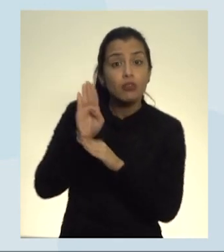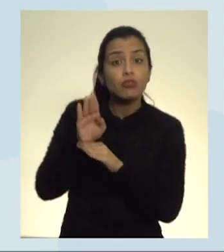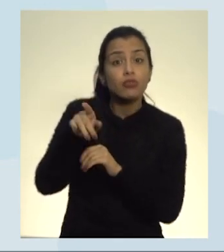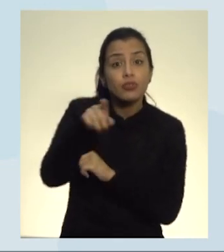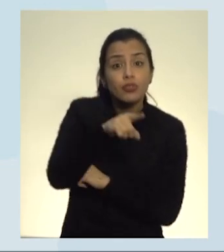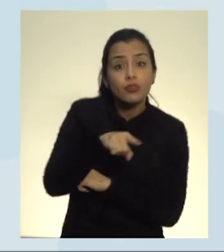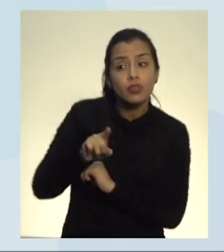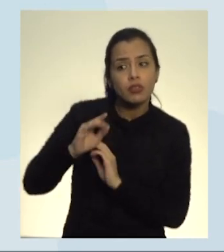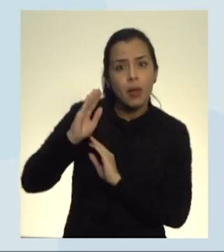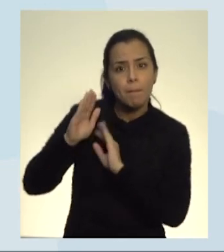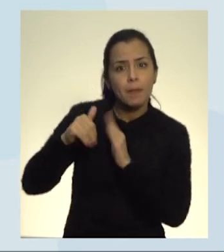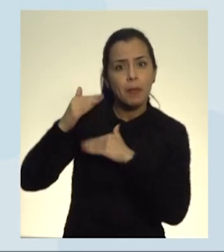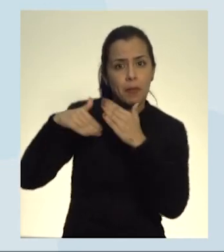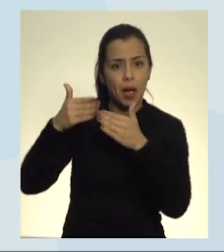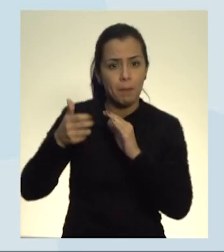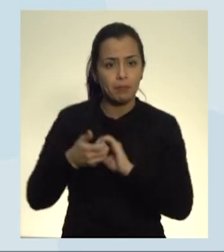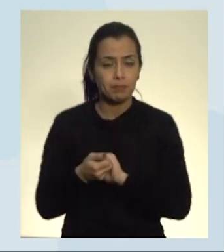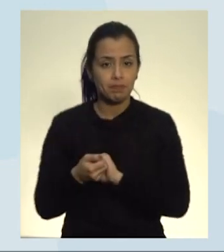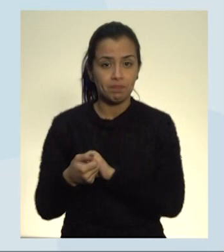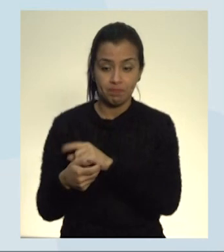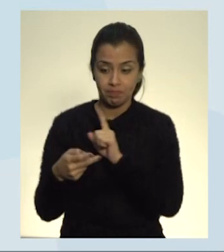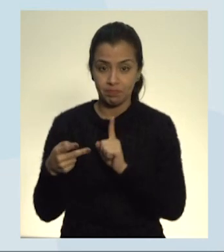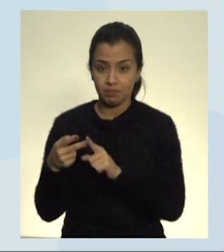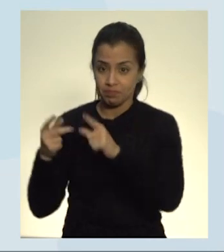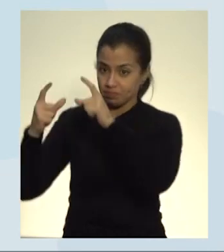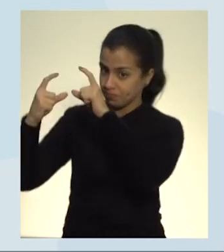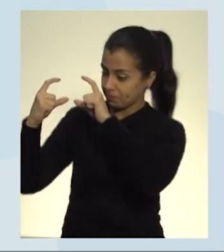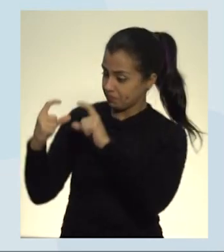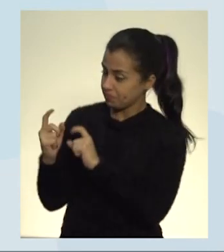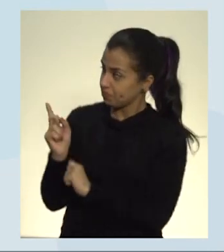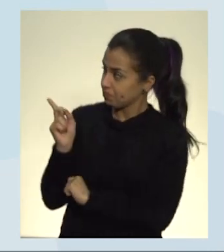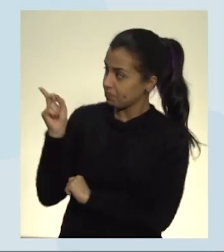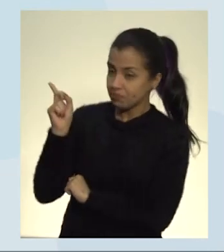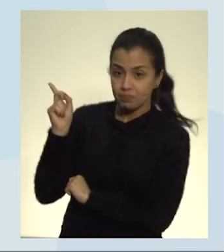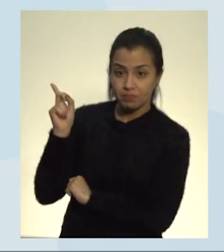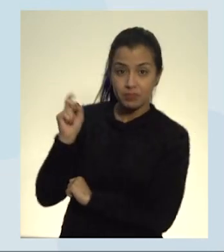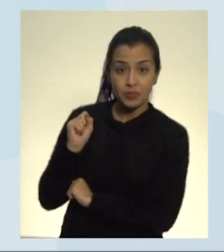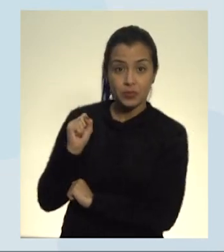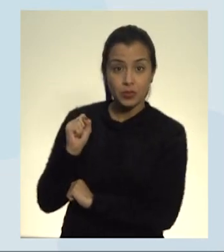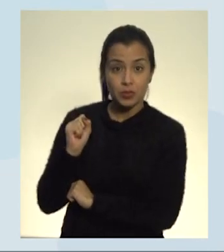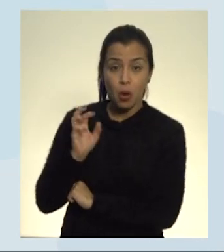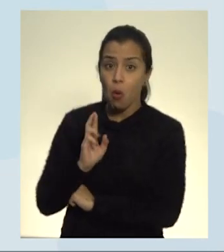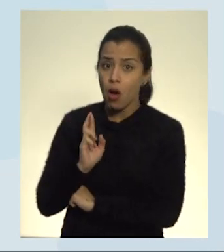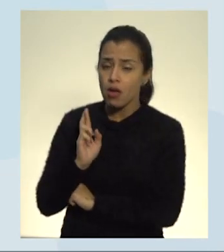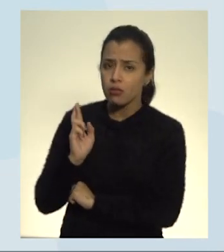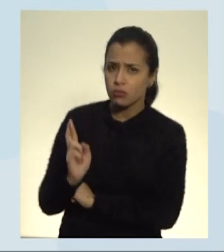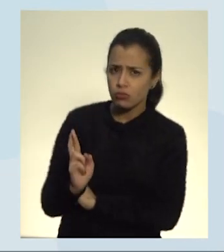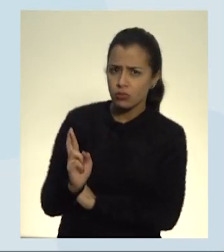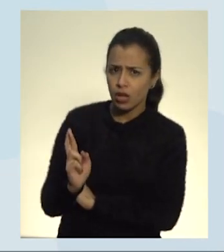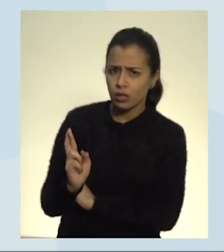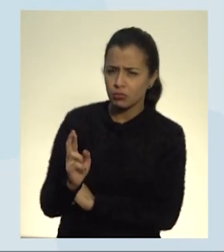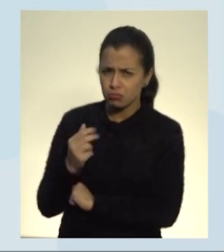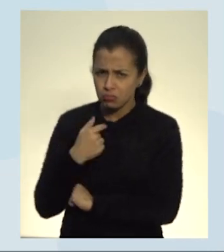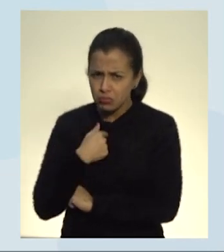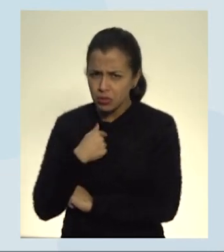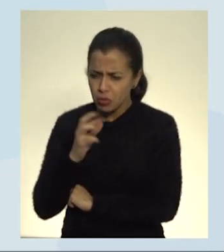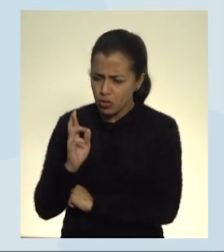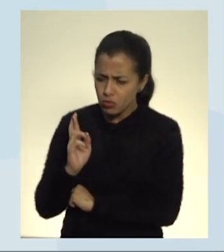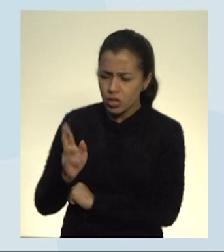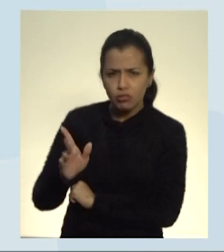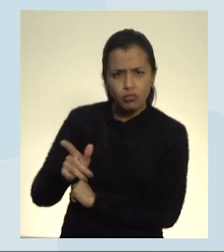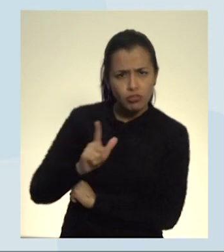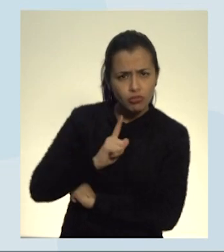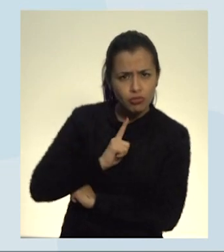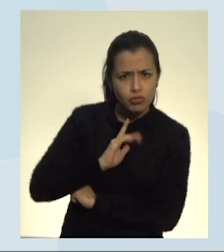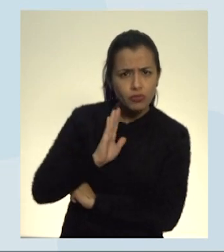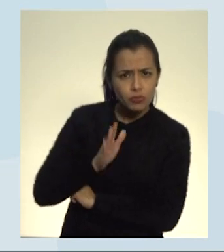nessa construção. Depois, o resultado. Já alcancei algum resultado com minhas ações? Já avancei no meu